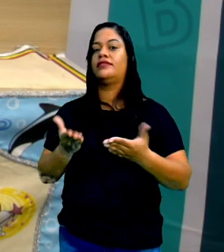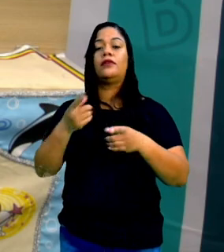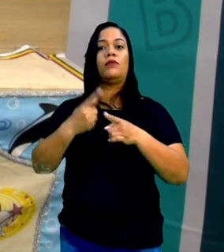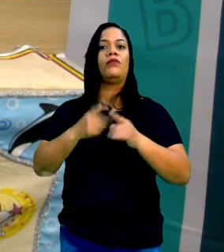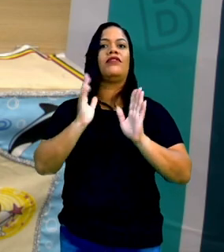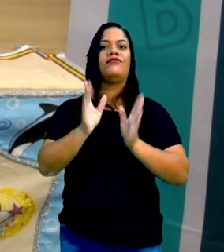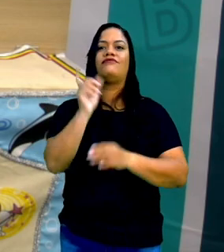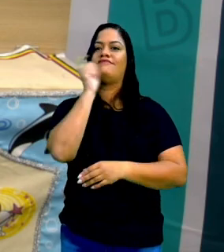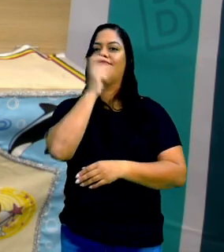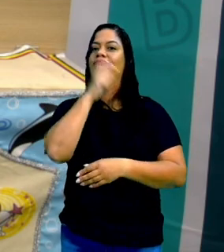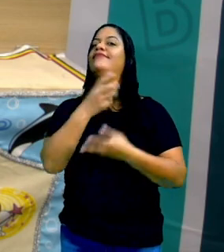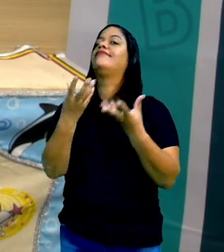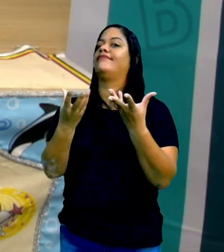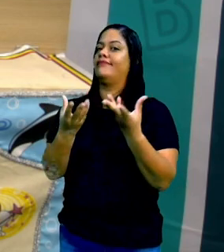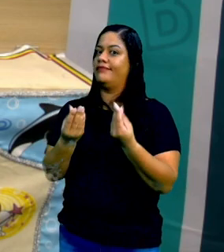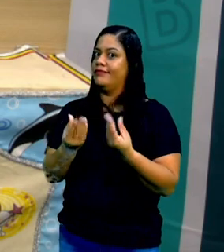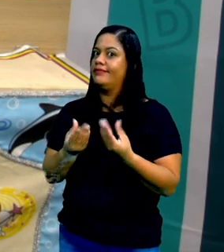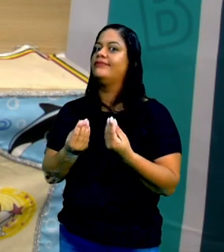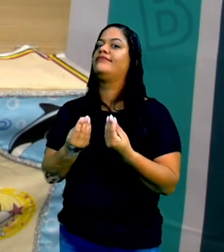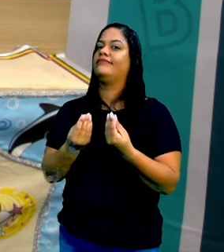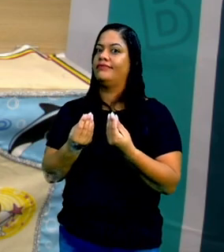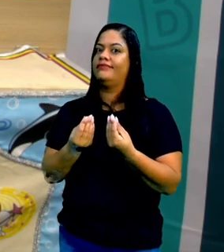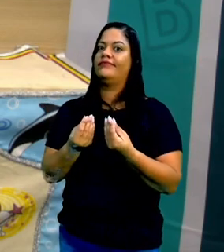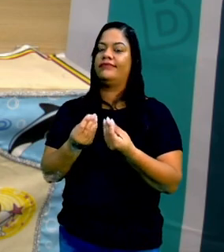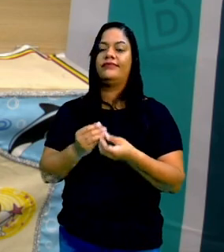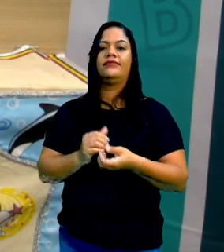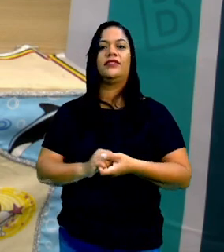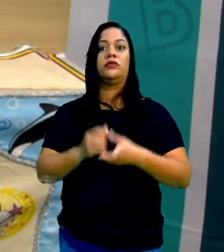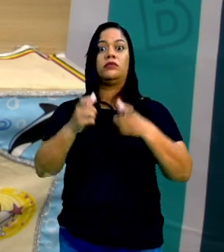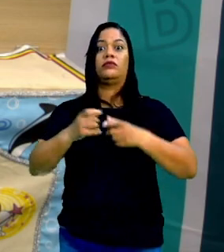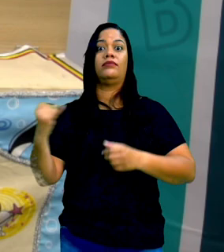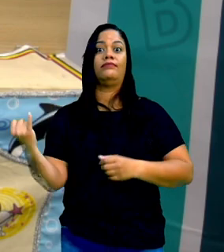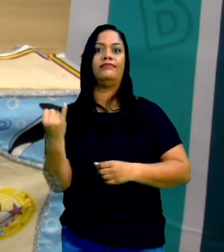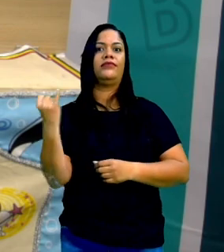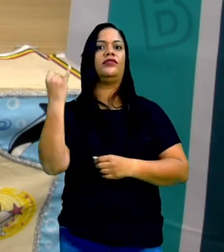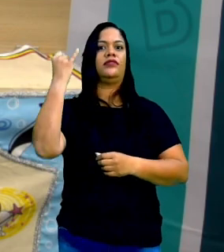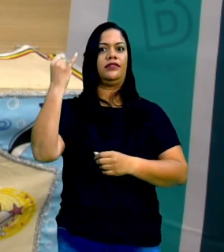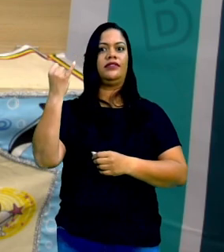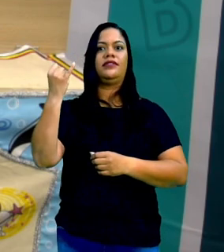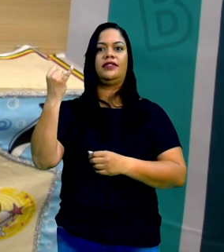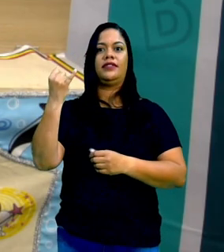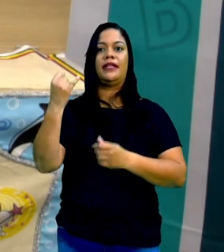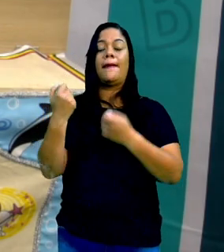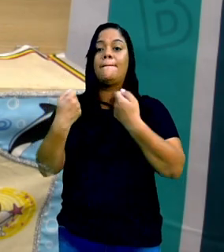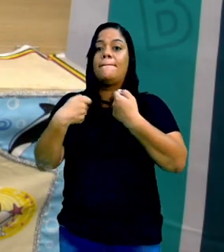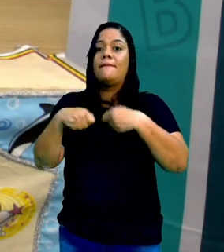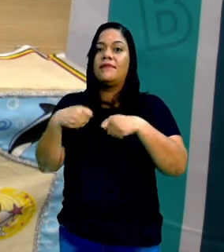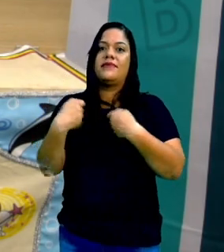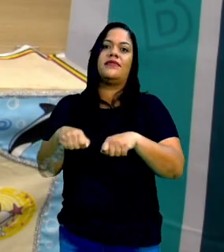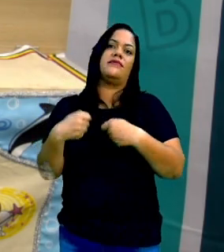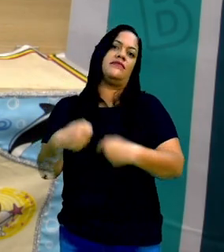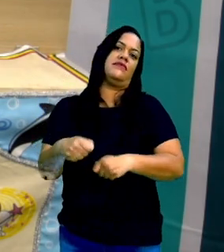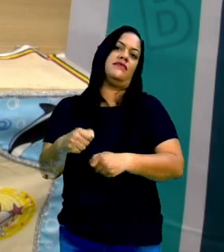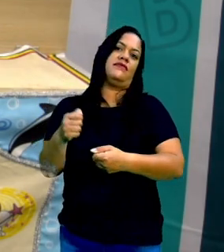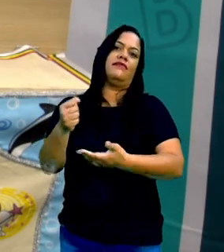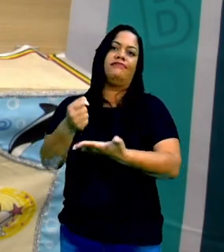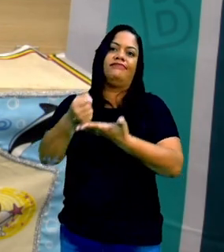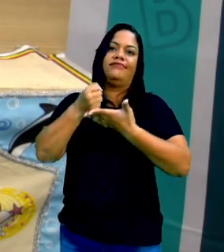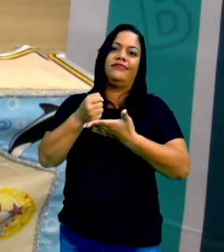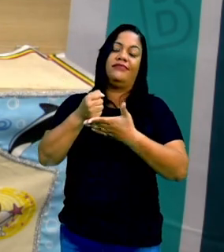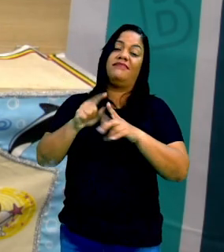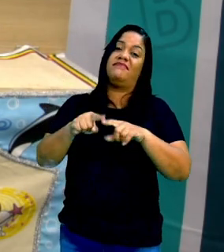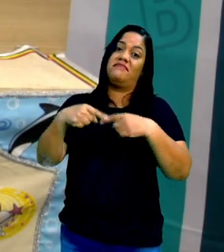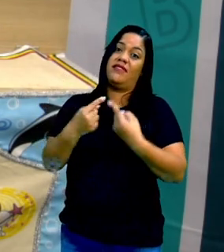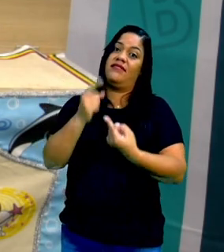gente já mentiu muito na leiturinha. E às vezes é um momento importante que aquela pessoa precisa de ajuda.